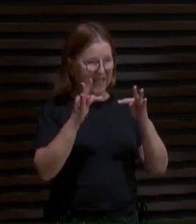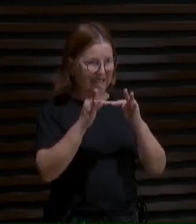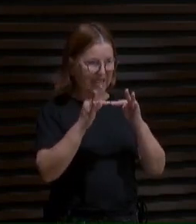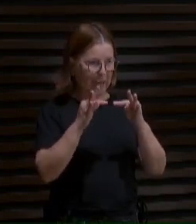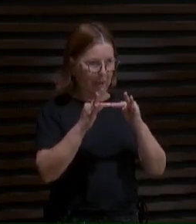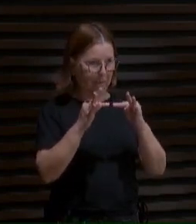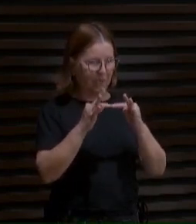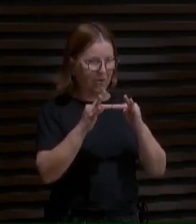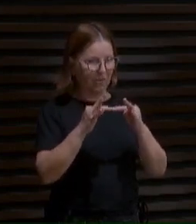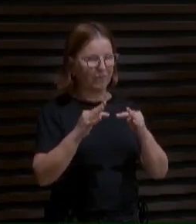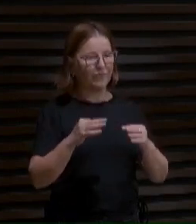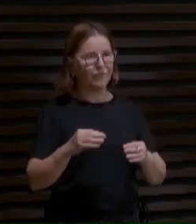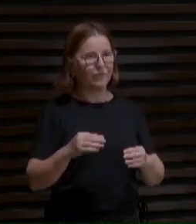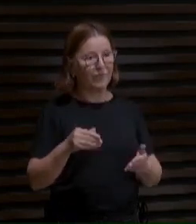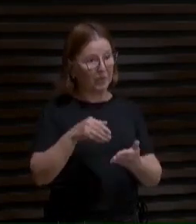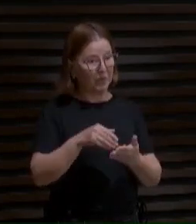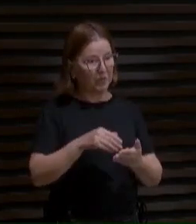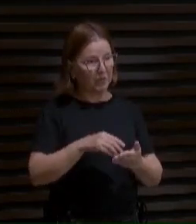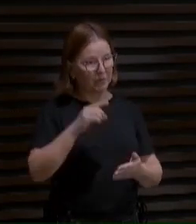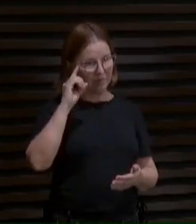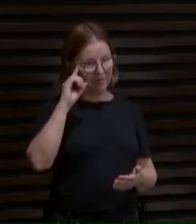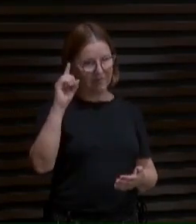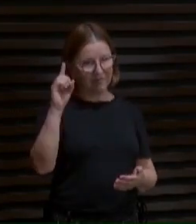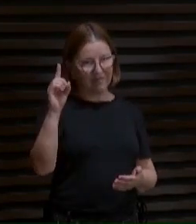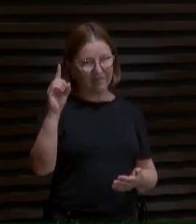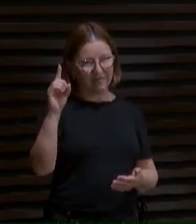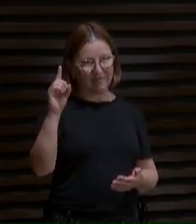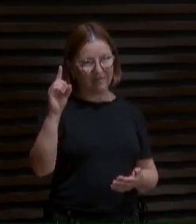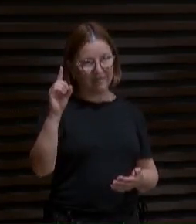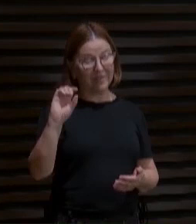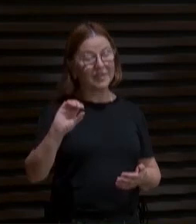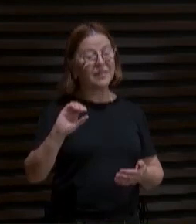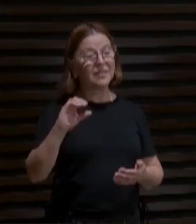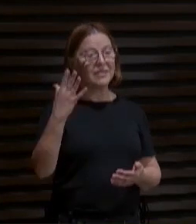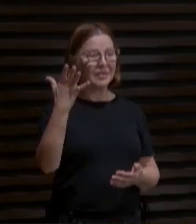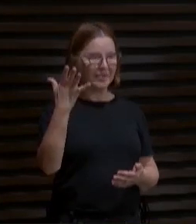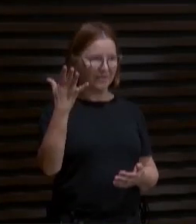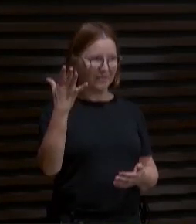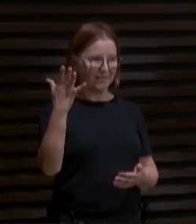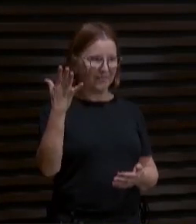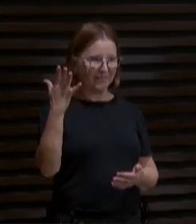a casa, nos últimos dias acontecerá.